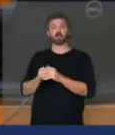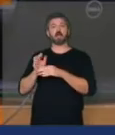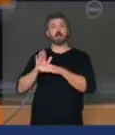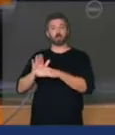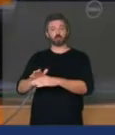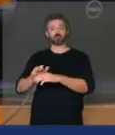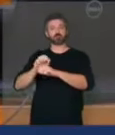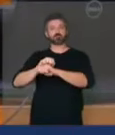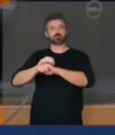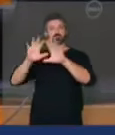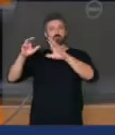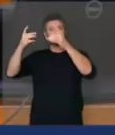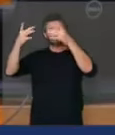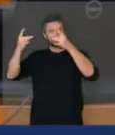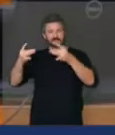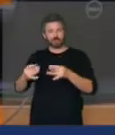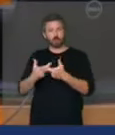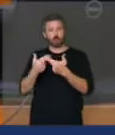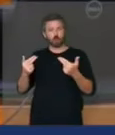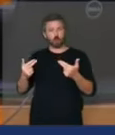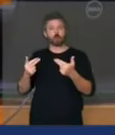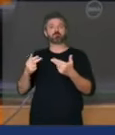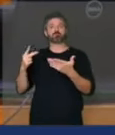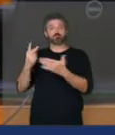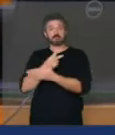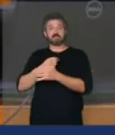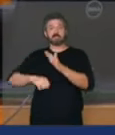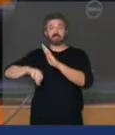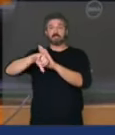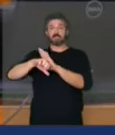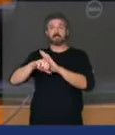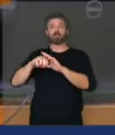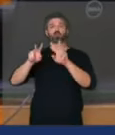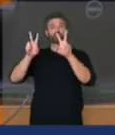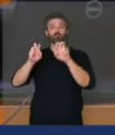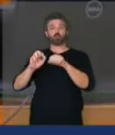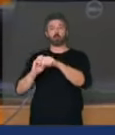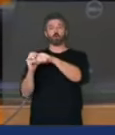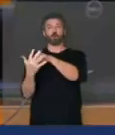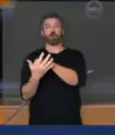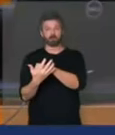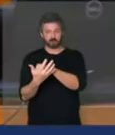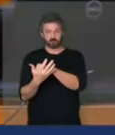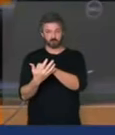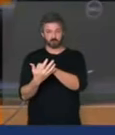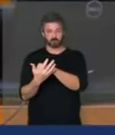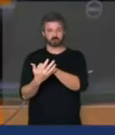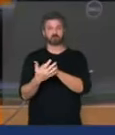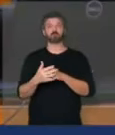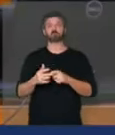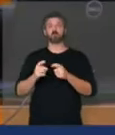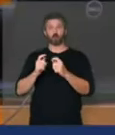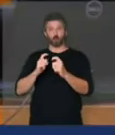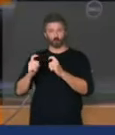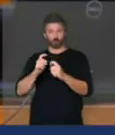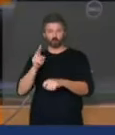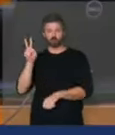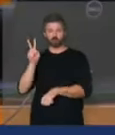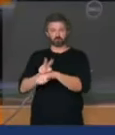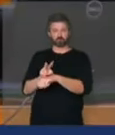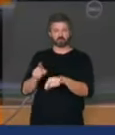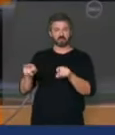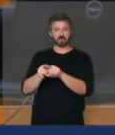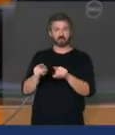para o esclarecimento de fatos delitivos no entorno da pandemia, para o controle e fiscalização